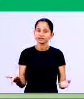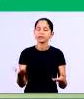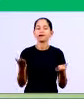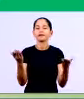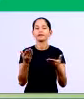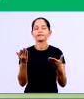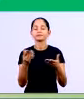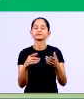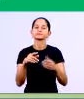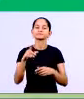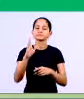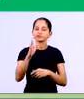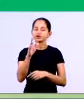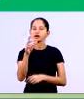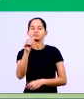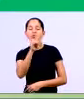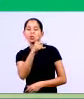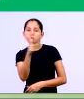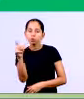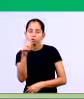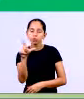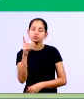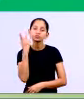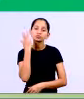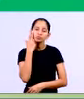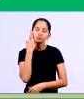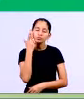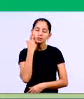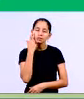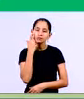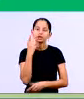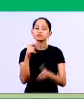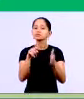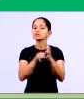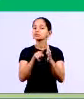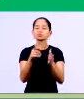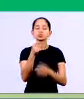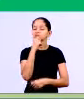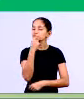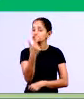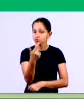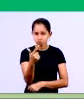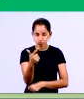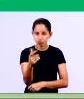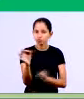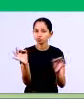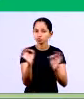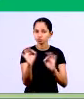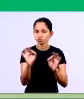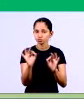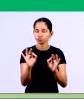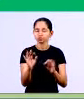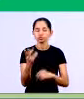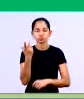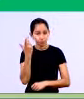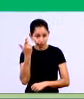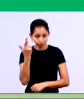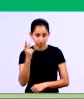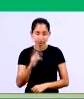vogal diferente, né? Também sem hífen. Interestadual e hiperativo,